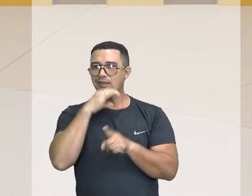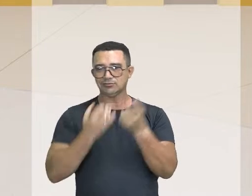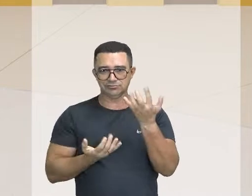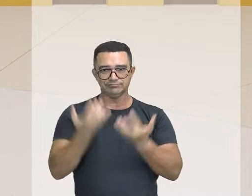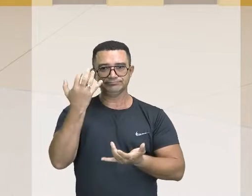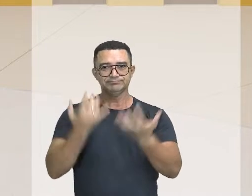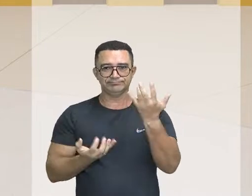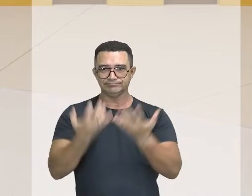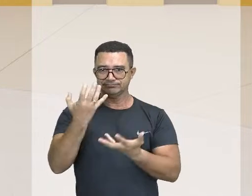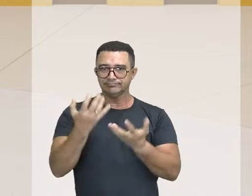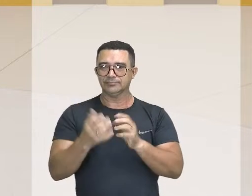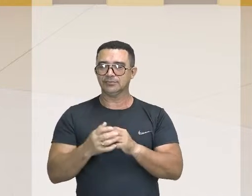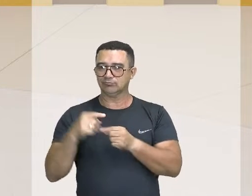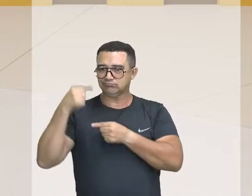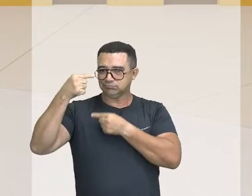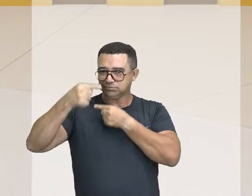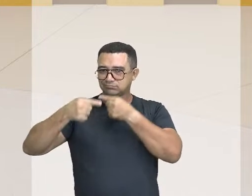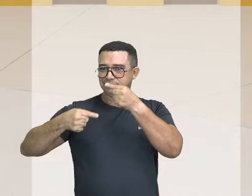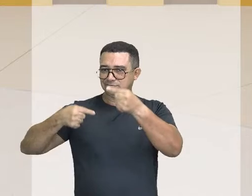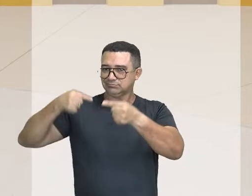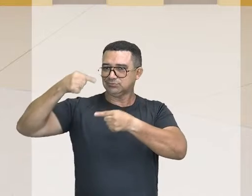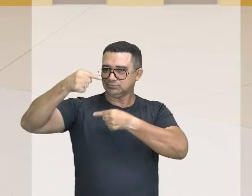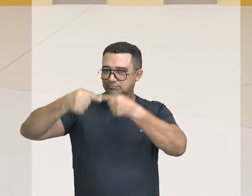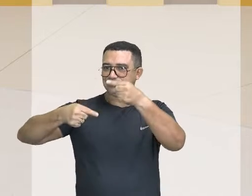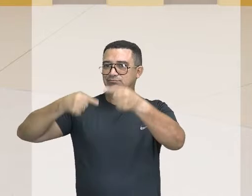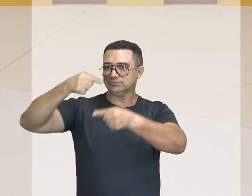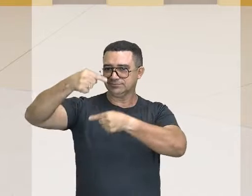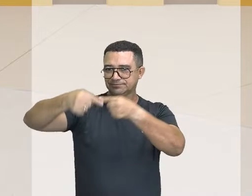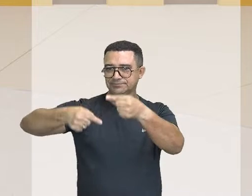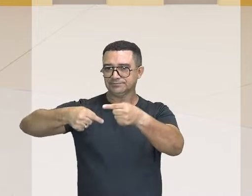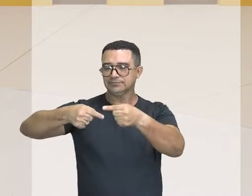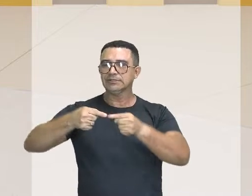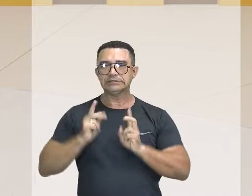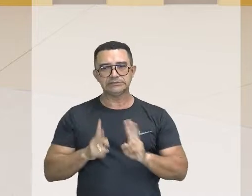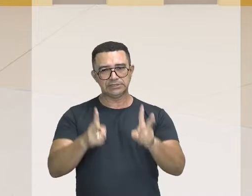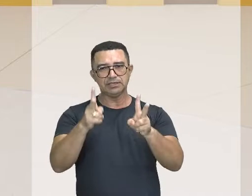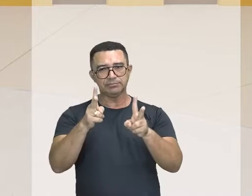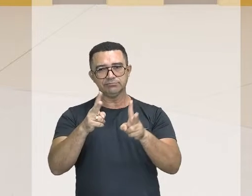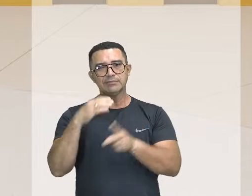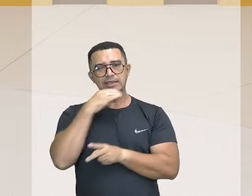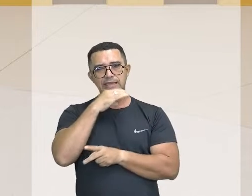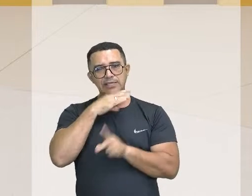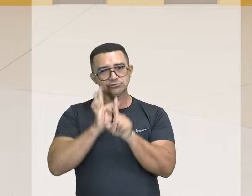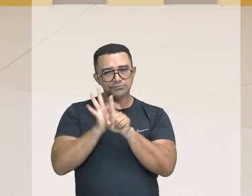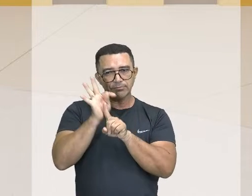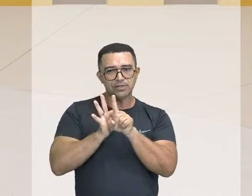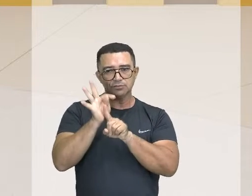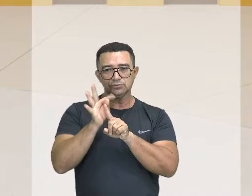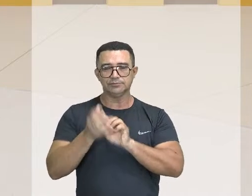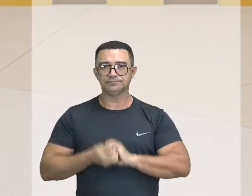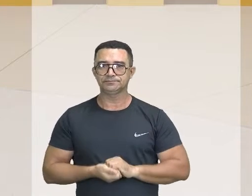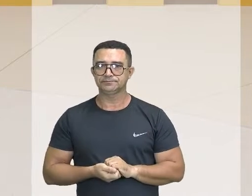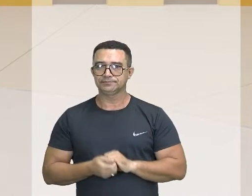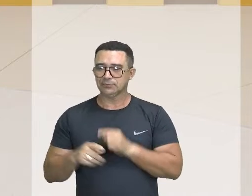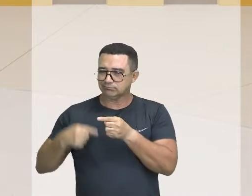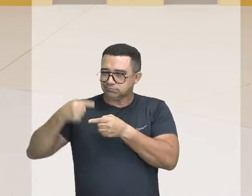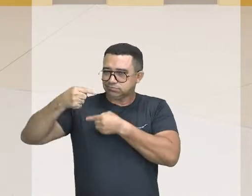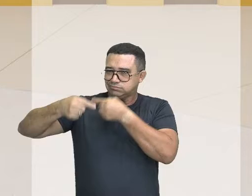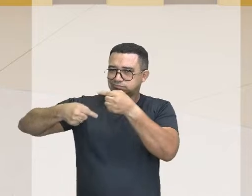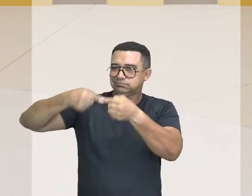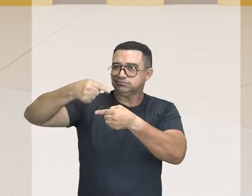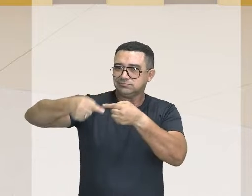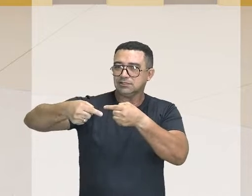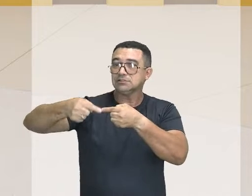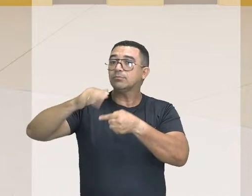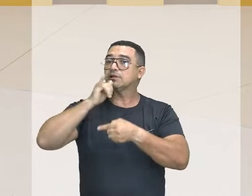ali se retroalimentando. Né? Exatamente, como a gente comentou, então a gente tem aí esse loop, né, que é esse ciclo aí, como a gente pôde observar. Então,